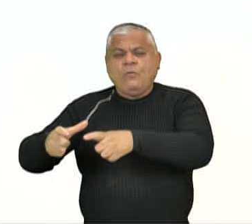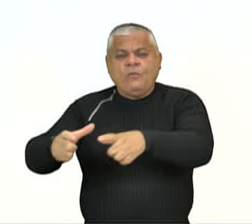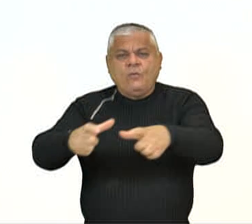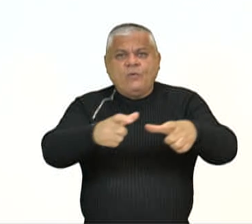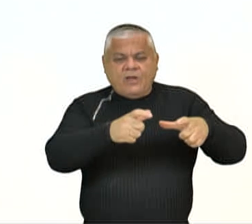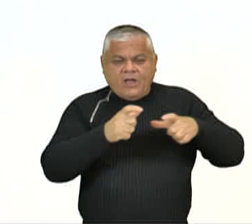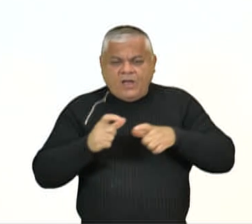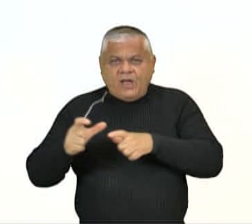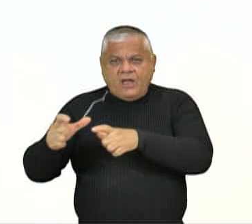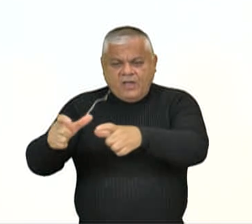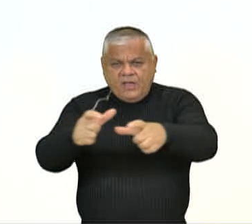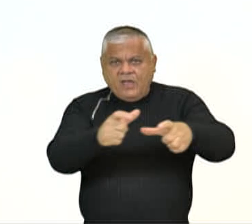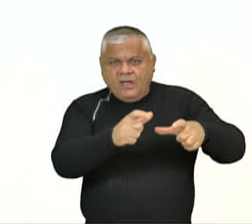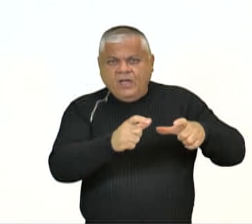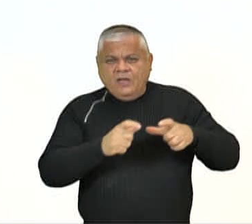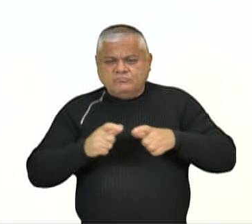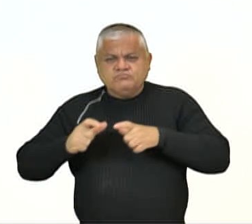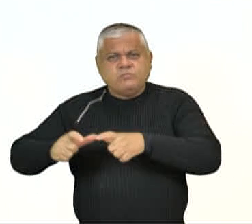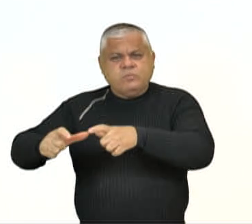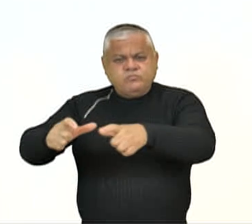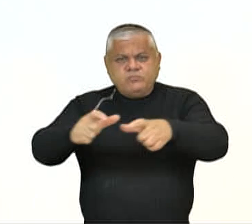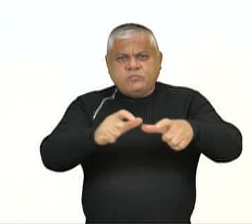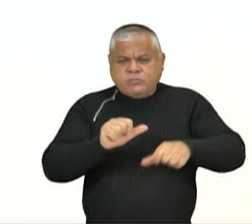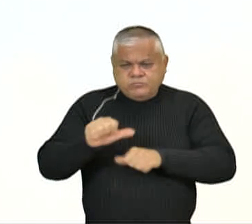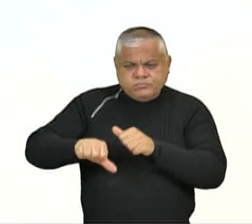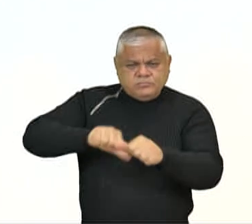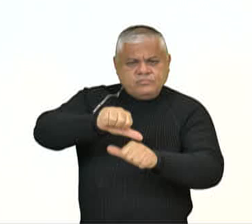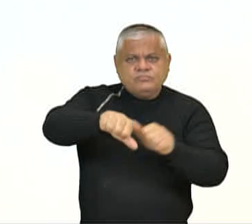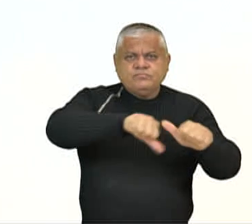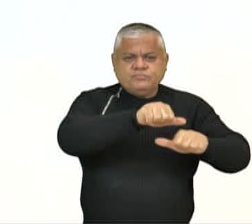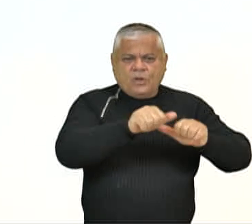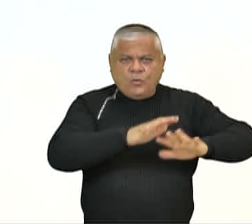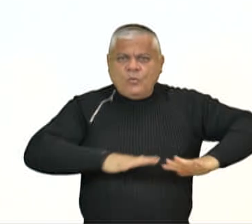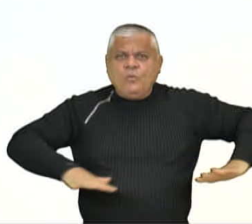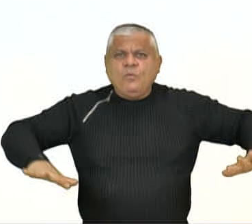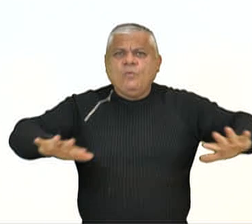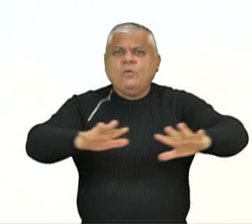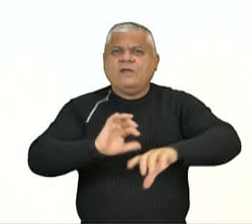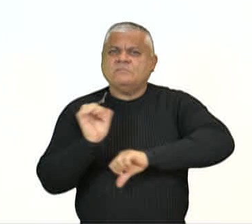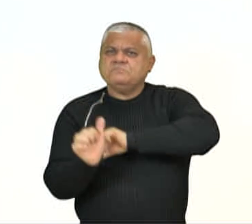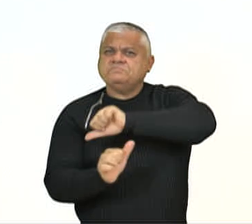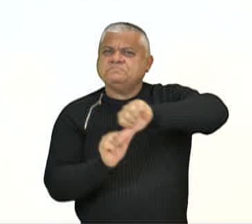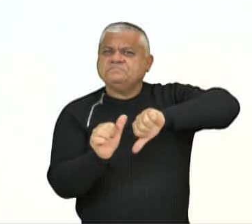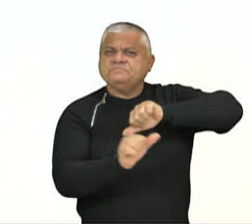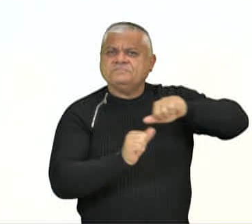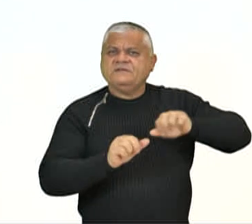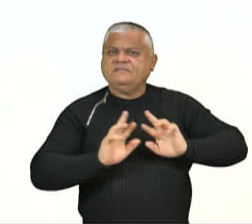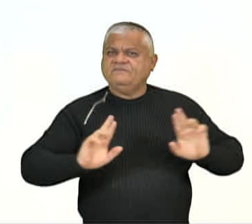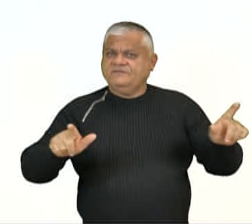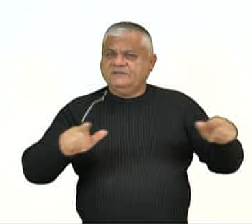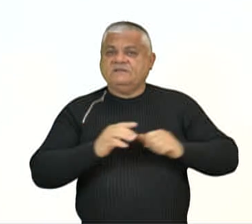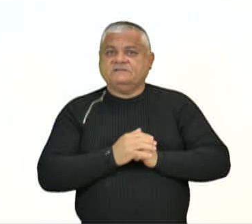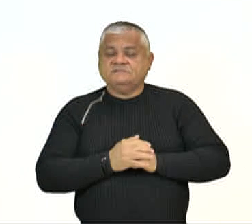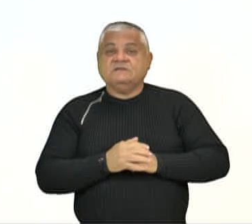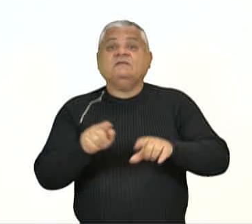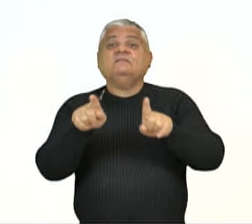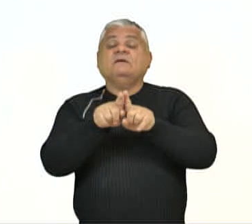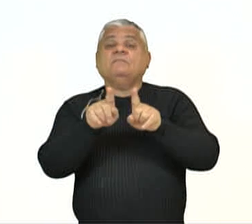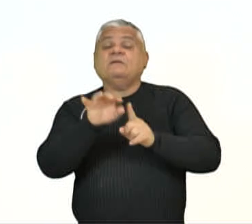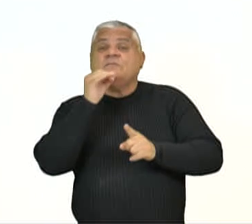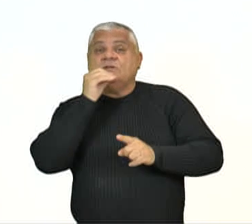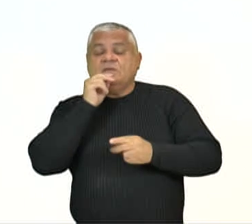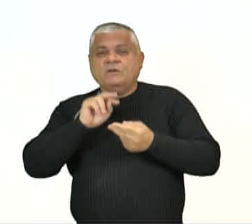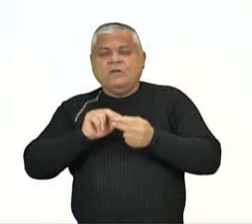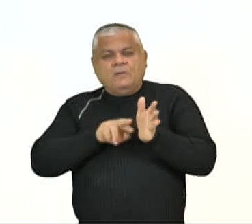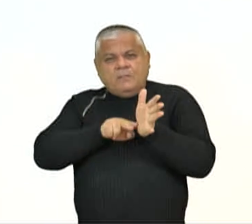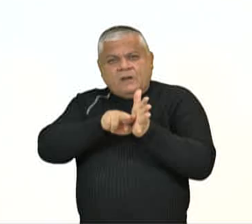distribuindo ao longo de regiões geográficas diferentes, ambientes diferentes. A embriologia, que trabalha